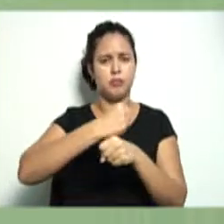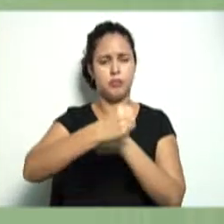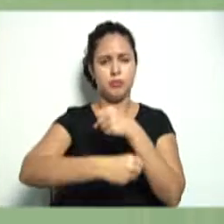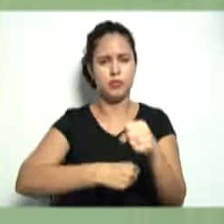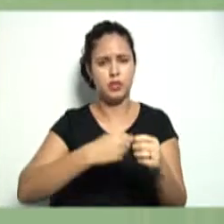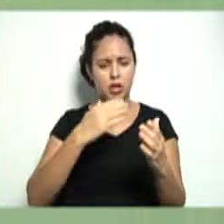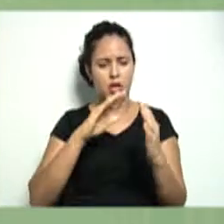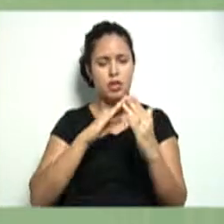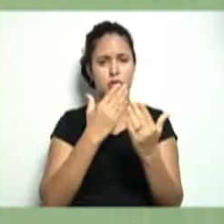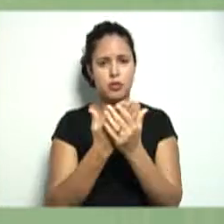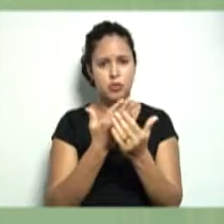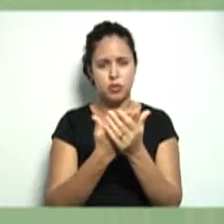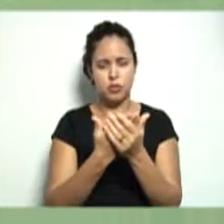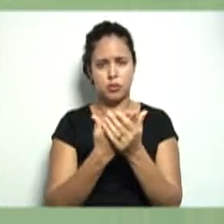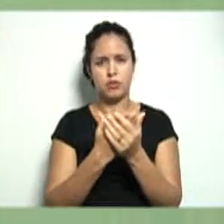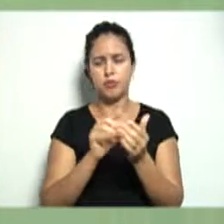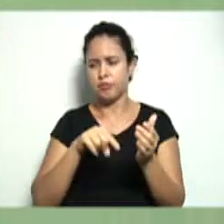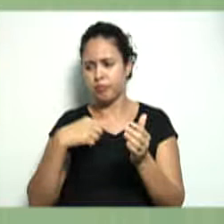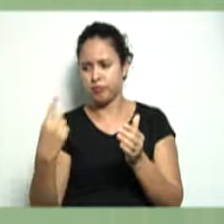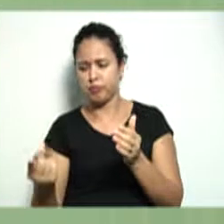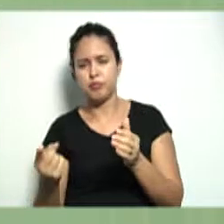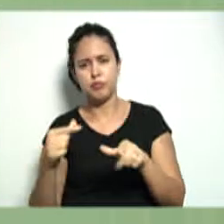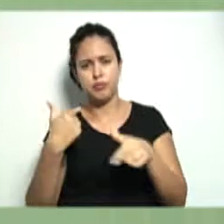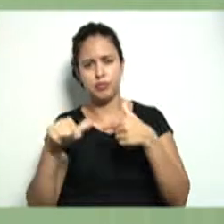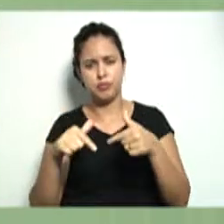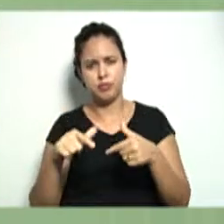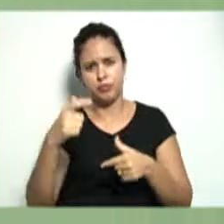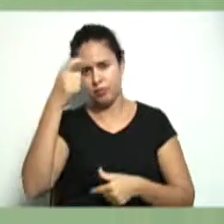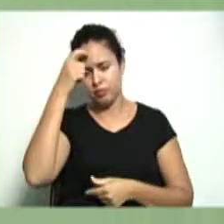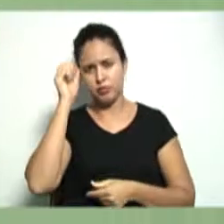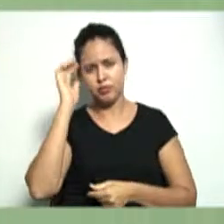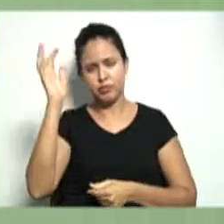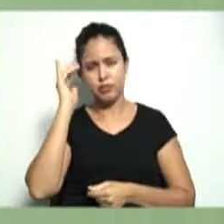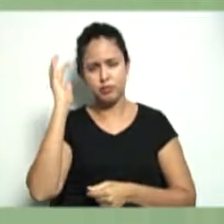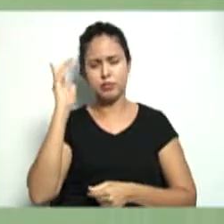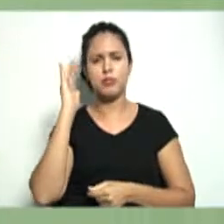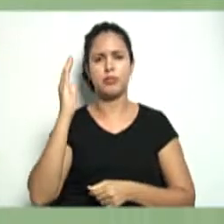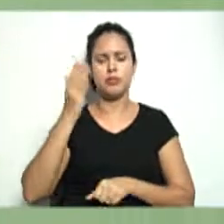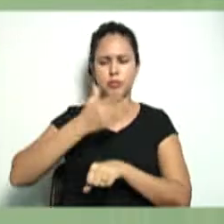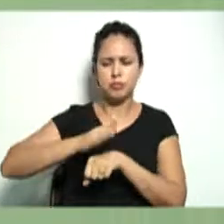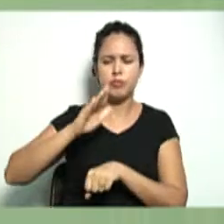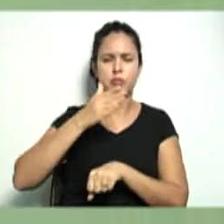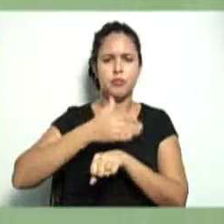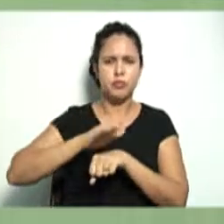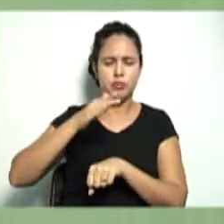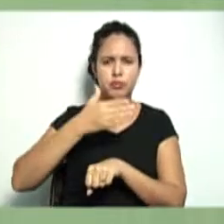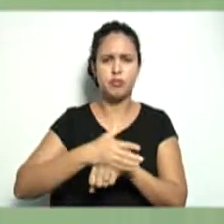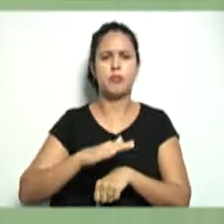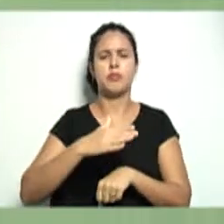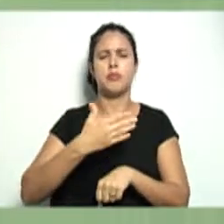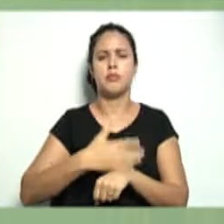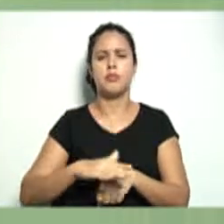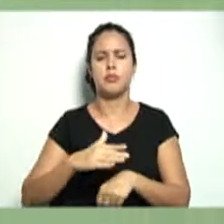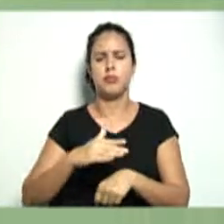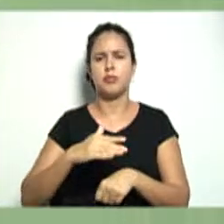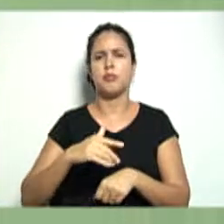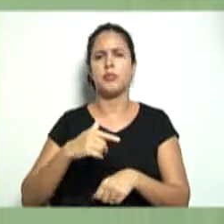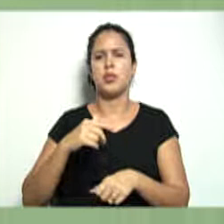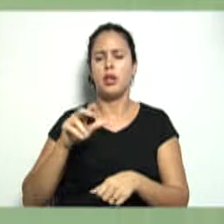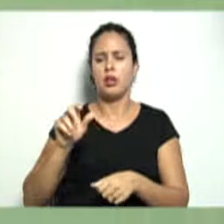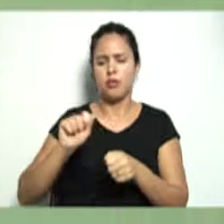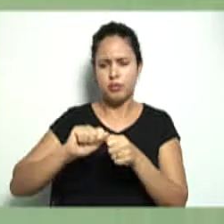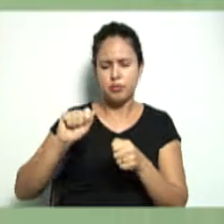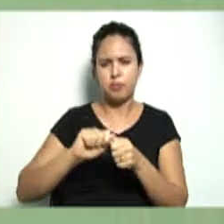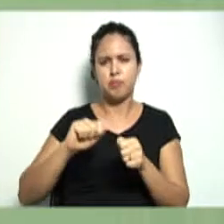ao lado do trabalho intelectual, preparando as pessoas de poder para o exercício do trabalho, de